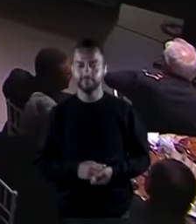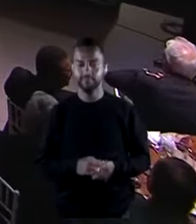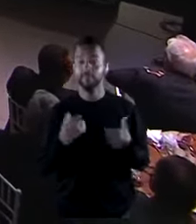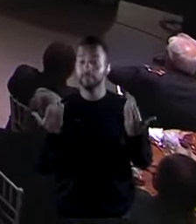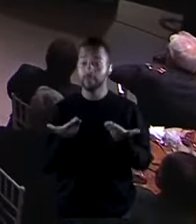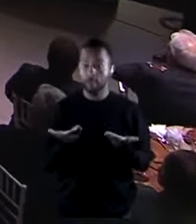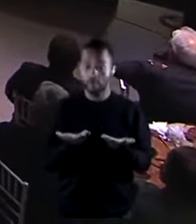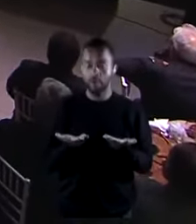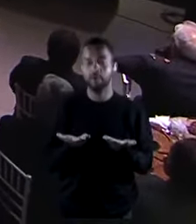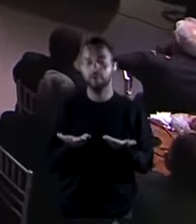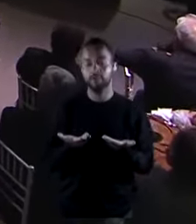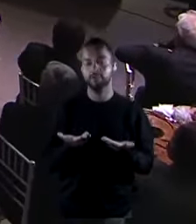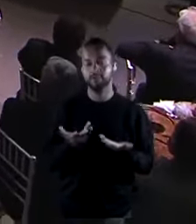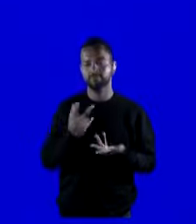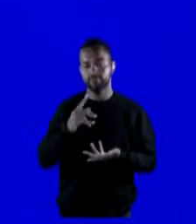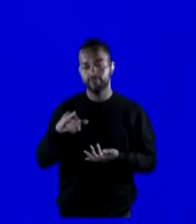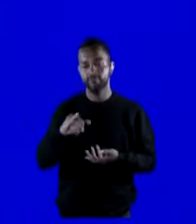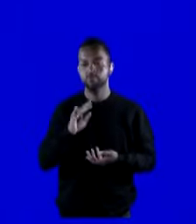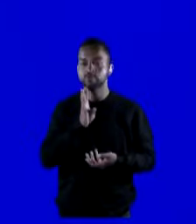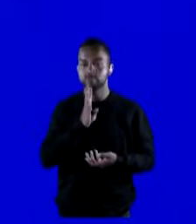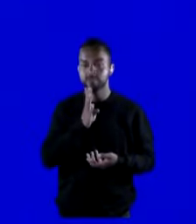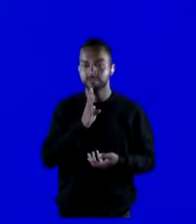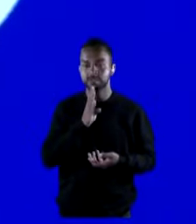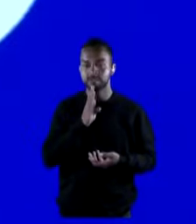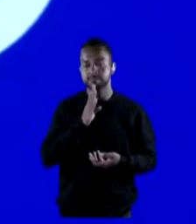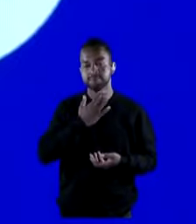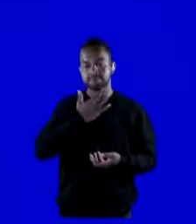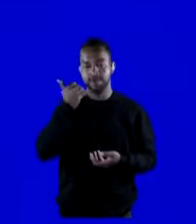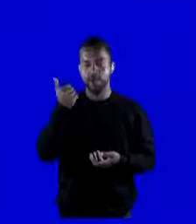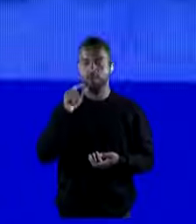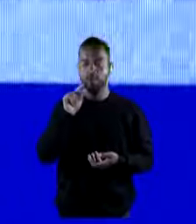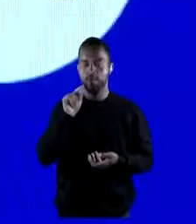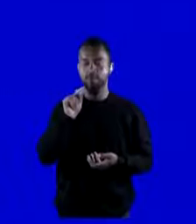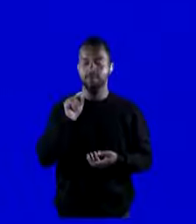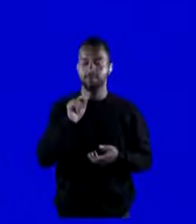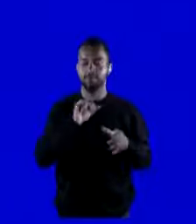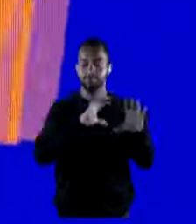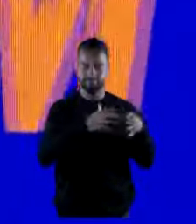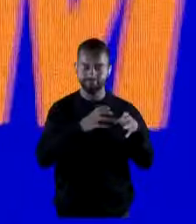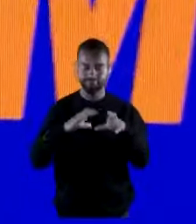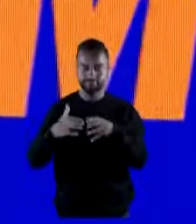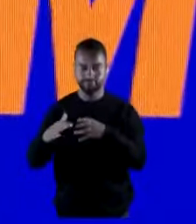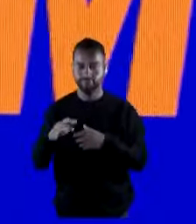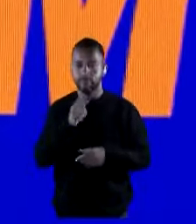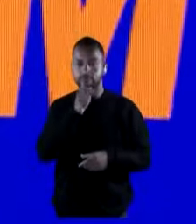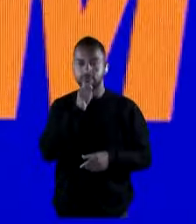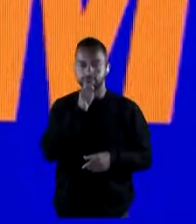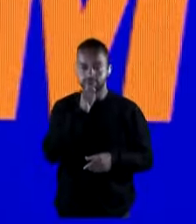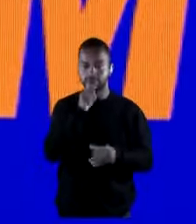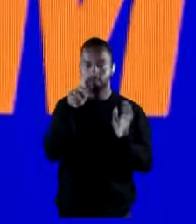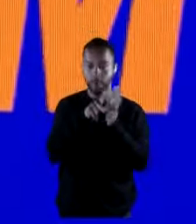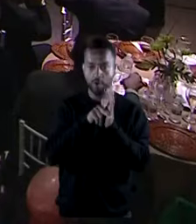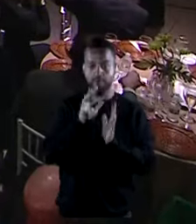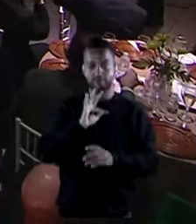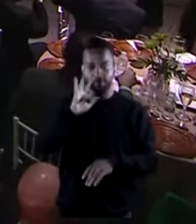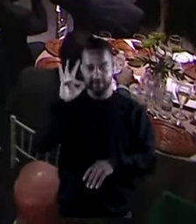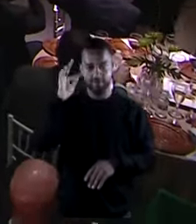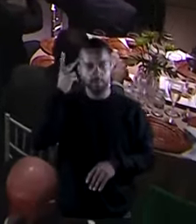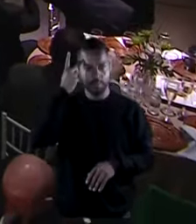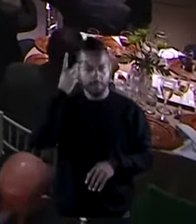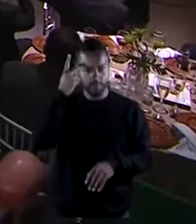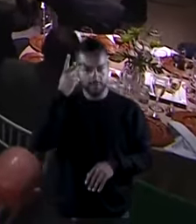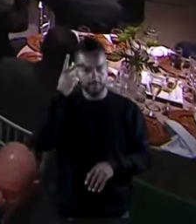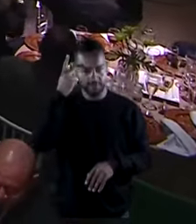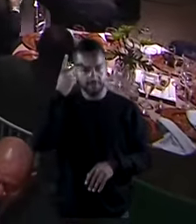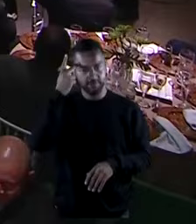Agora nós vamos conhecer os melhores times de arbitragem eleitos pela Comissão Estadual de Arbitragem da Federação Paulista de Futebol.